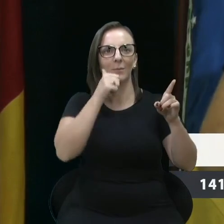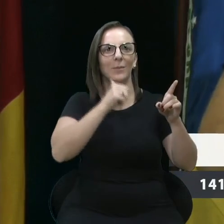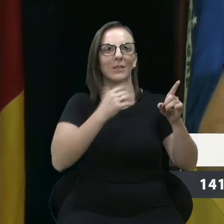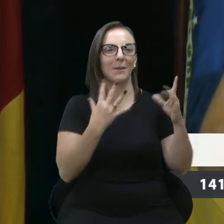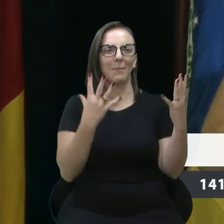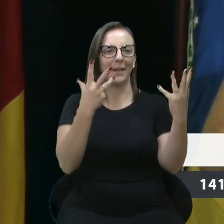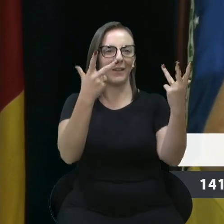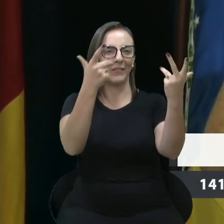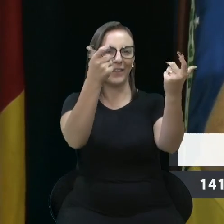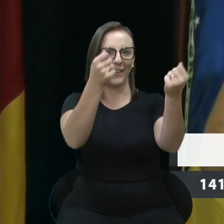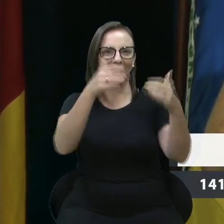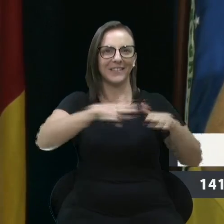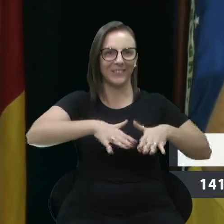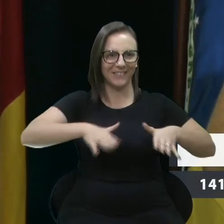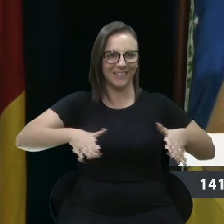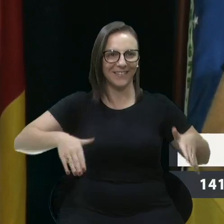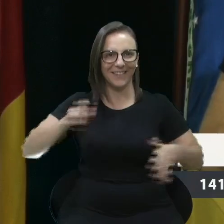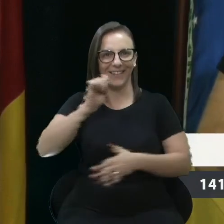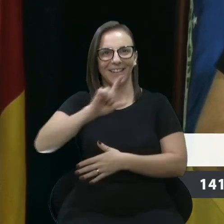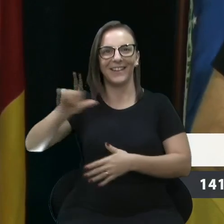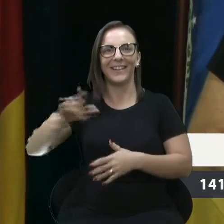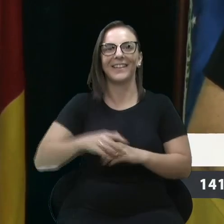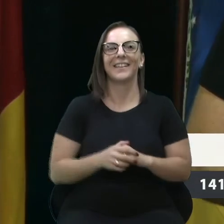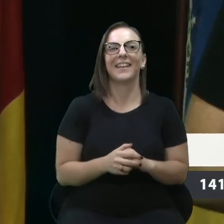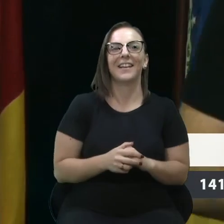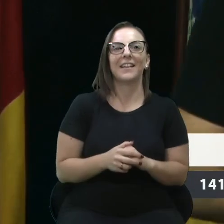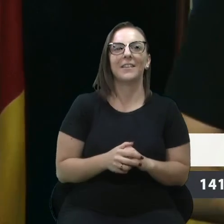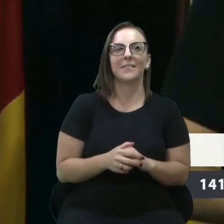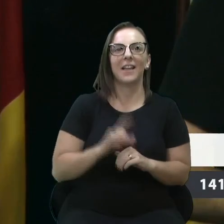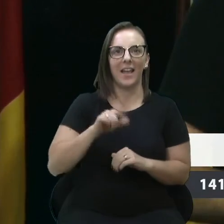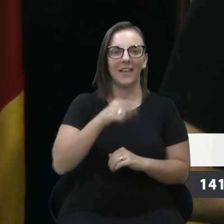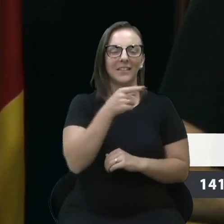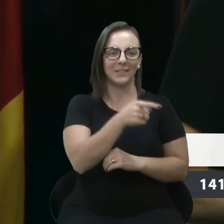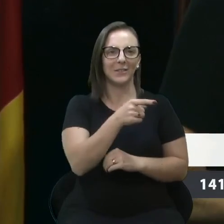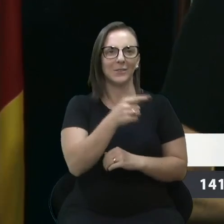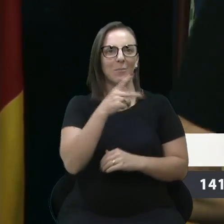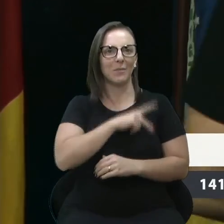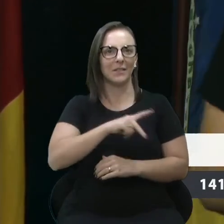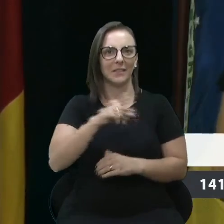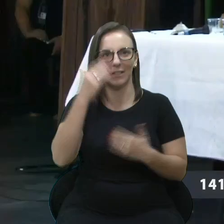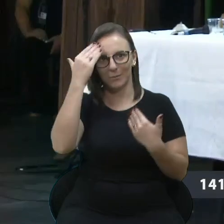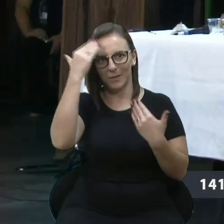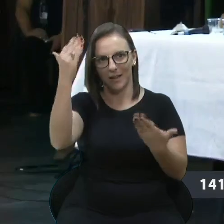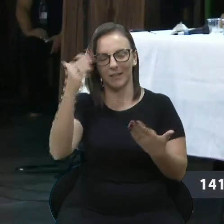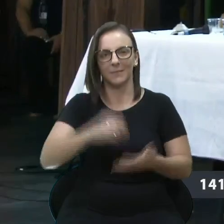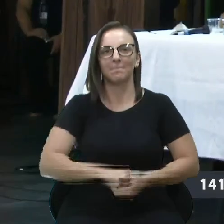fundo e vestidinho azul, ó. Era isso então, senhora presidente. Muito obrigado.